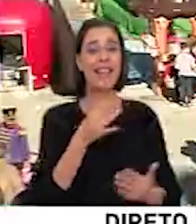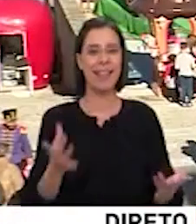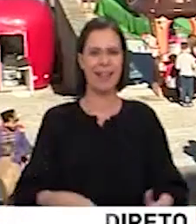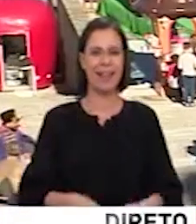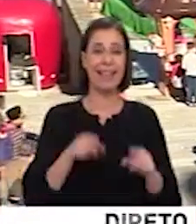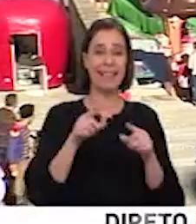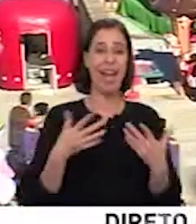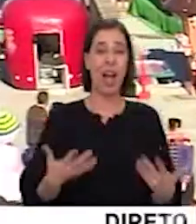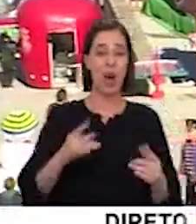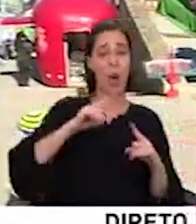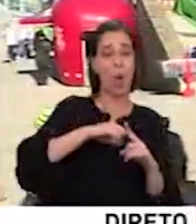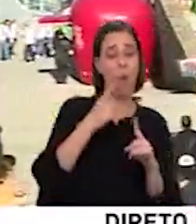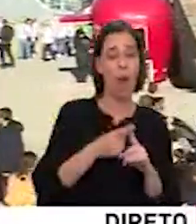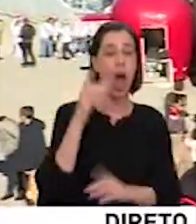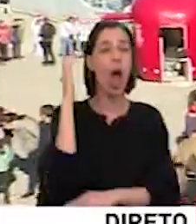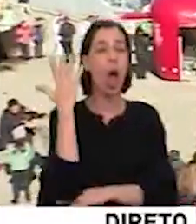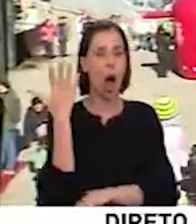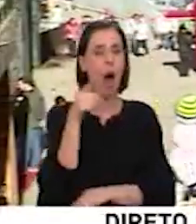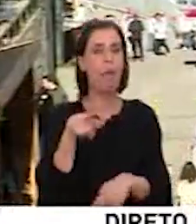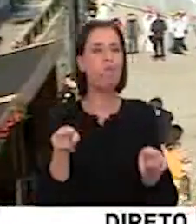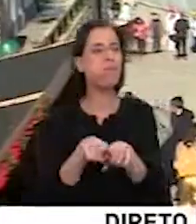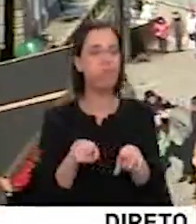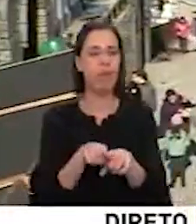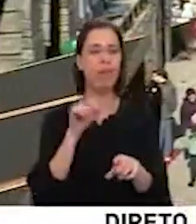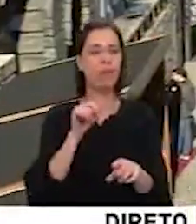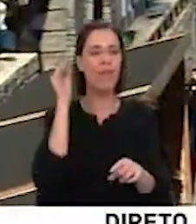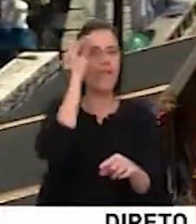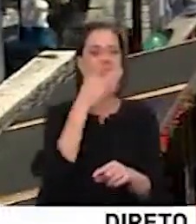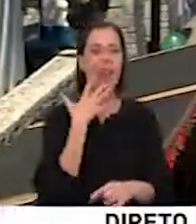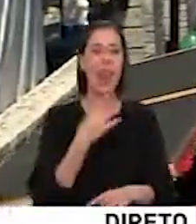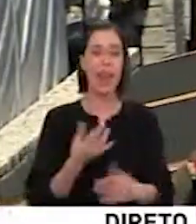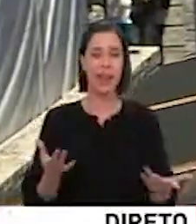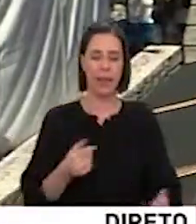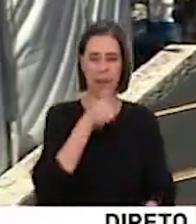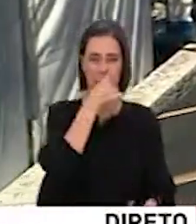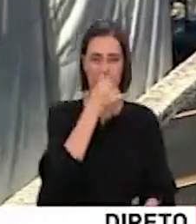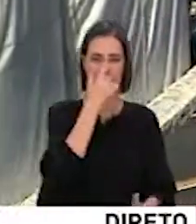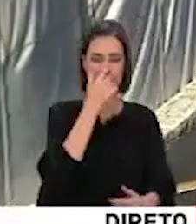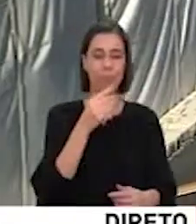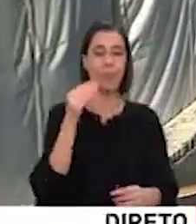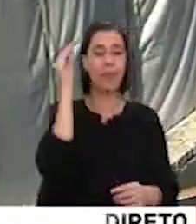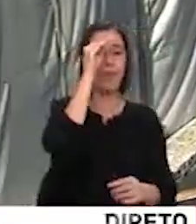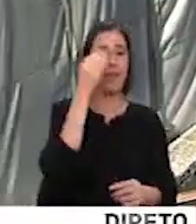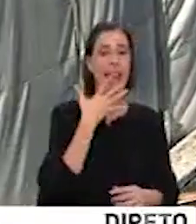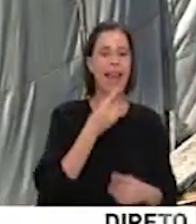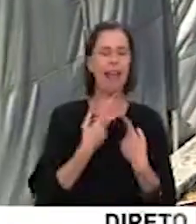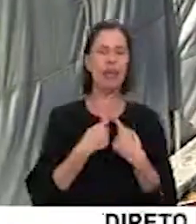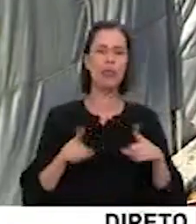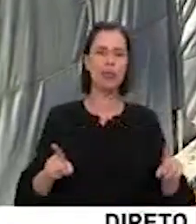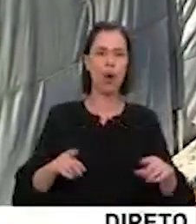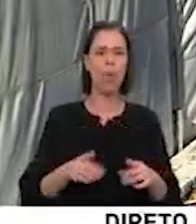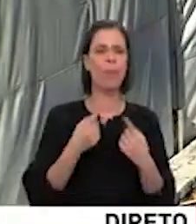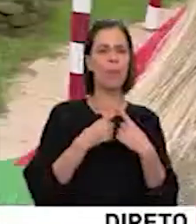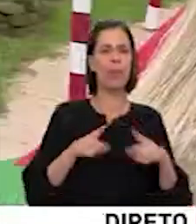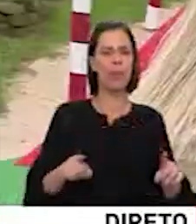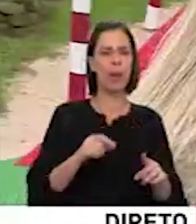É nesta altura do ano que Óbidos se transforma na Vila Natal. Estamos num Vila Natal